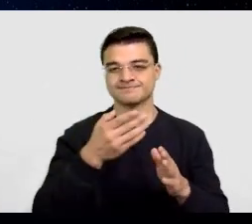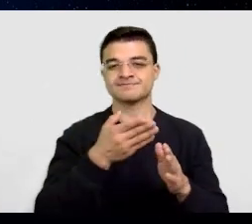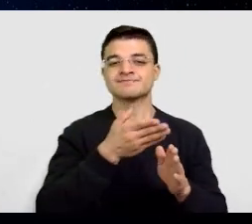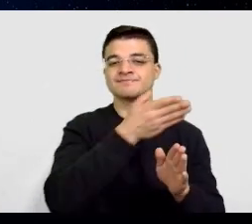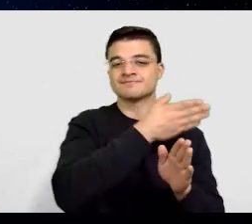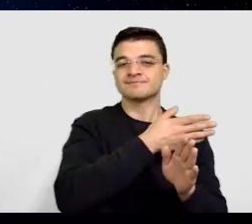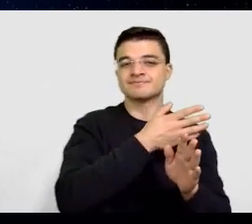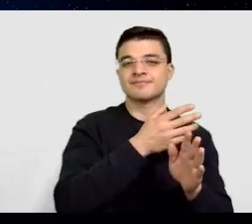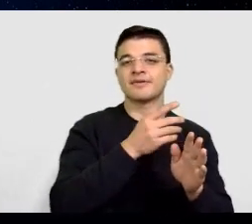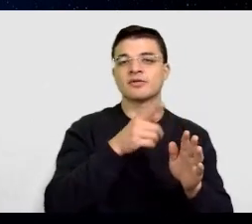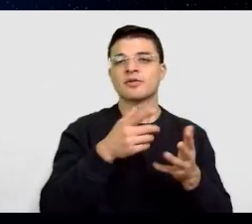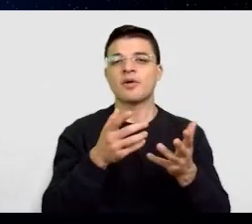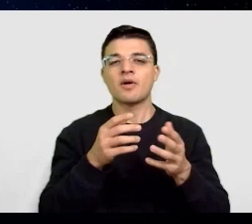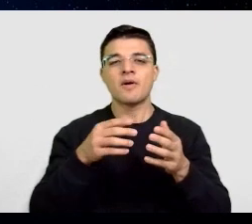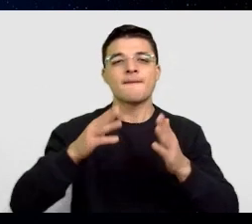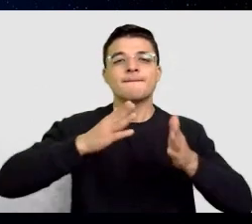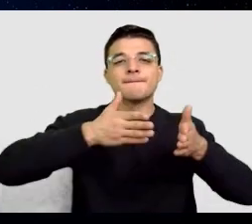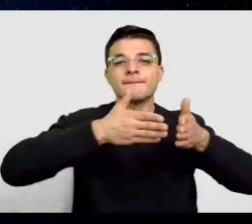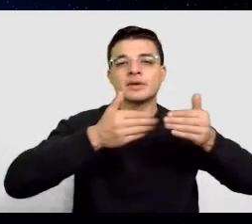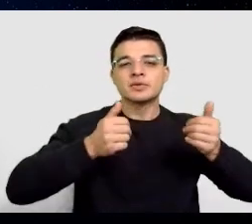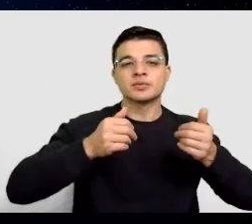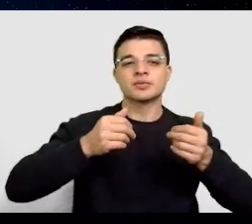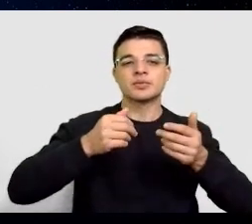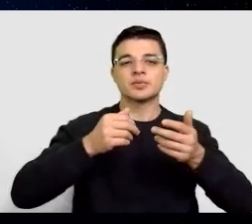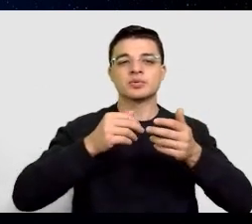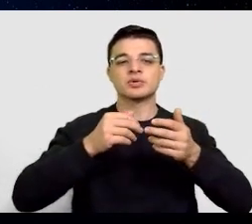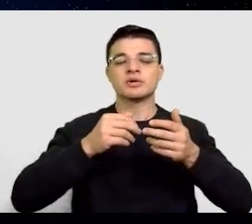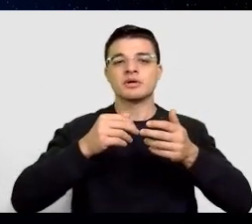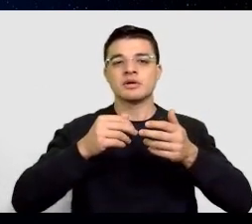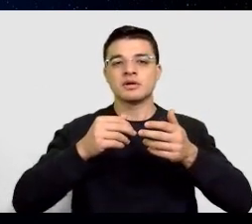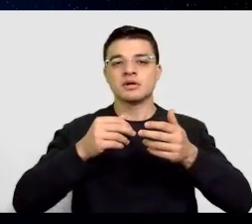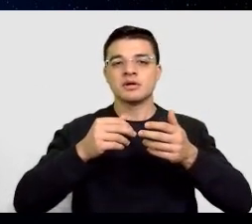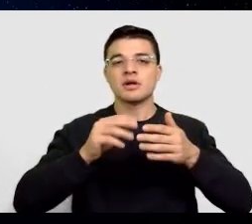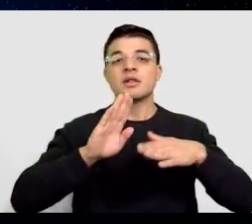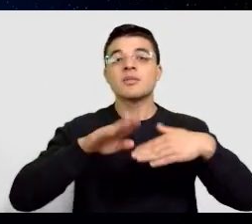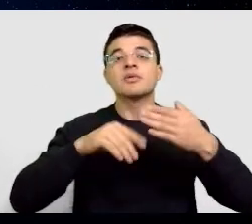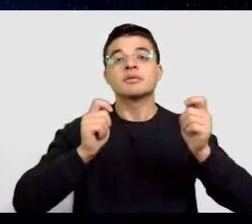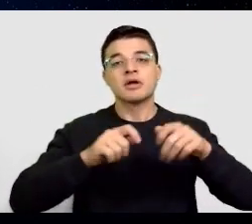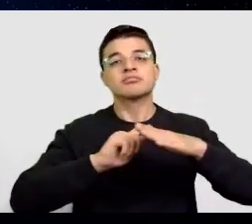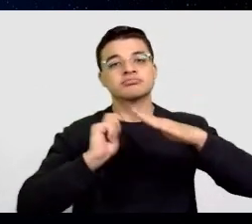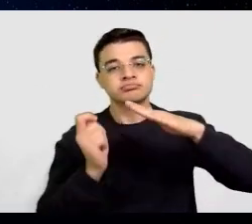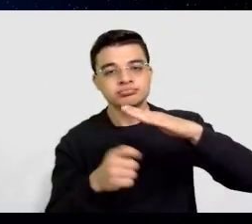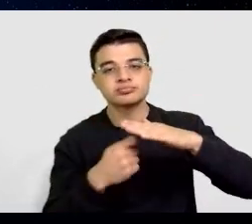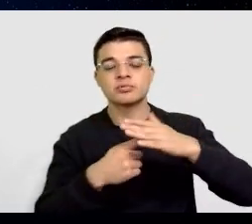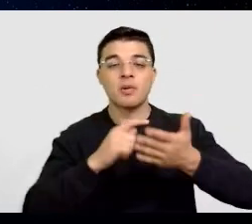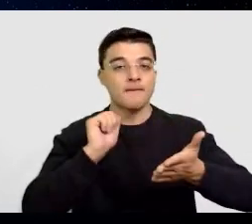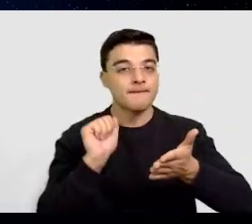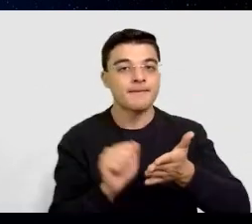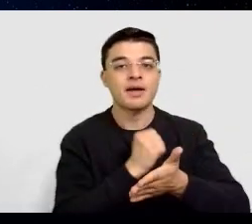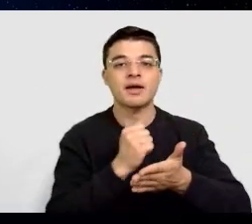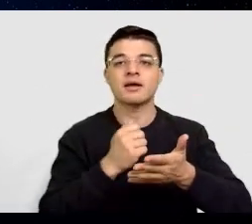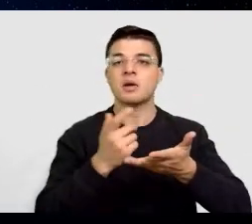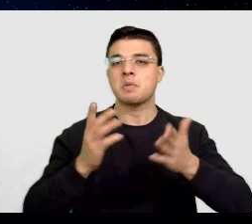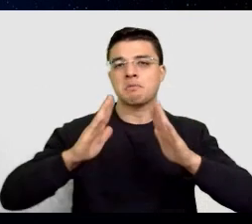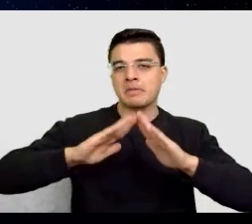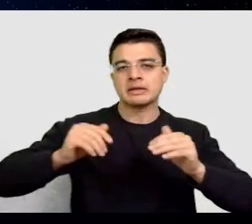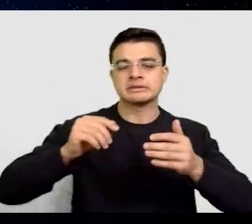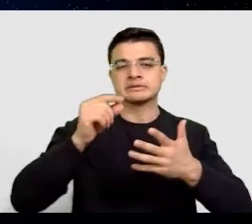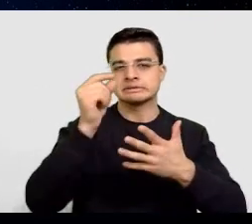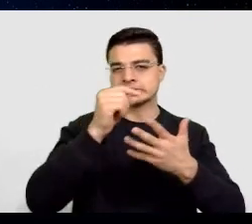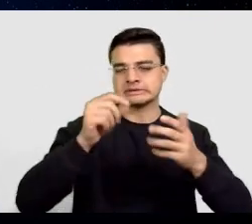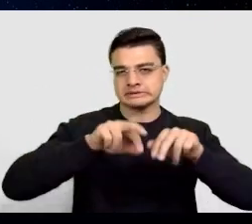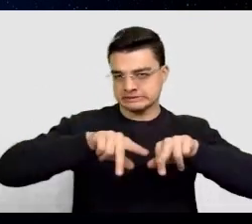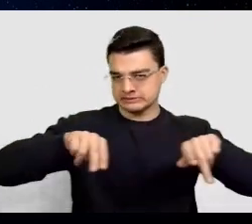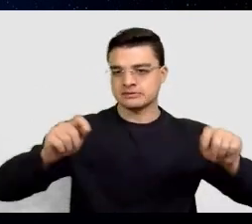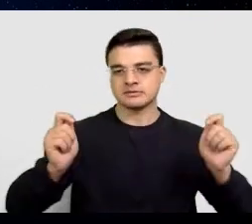na possibilidade de eu fazer requisições POST, PUT, update, delete ou outros tipos de requisições e informações necessárias.